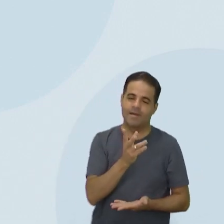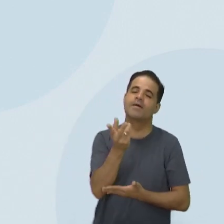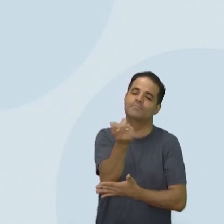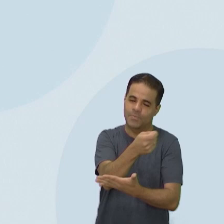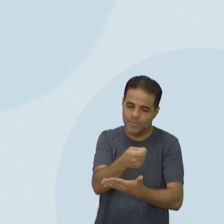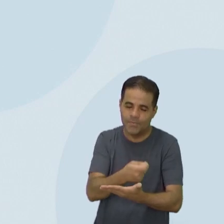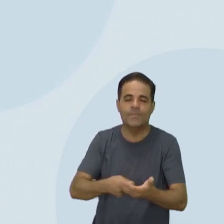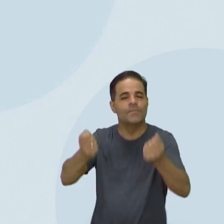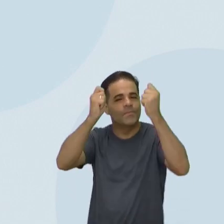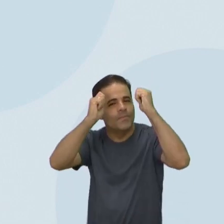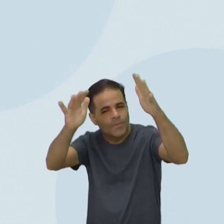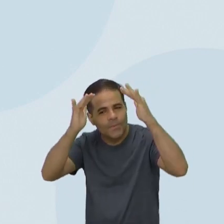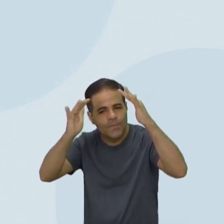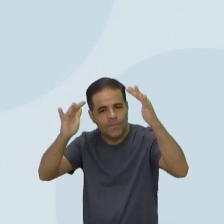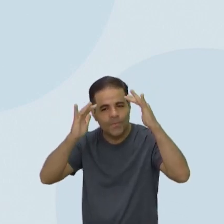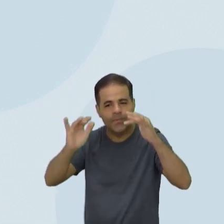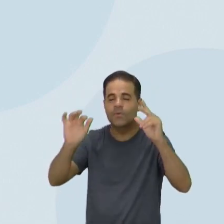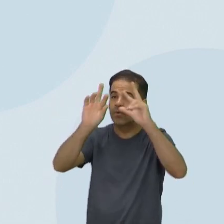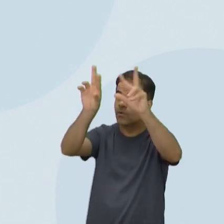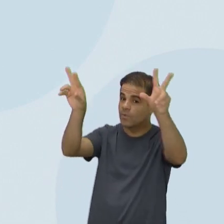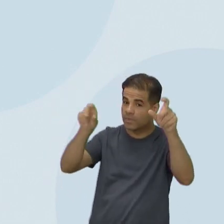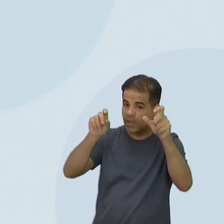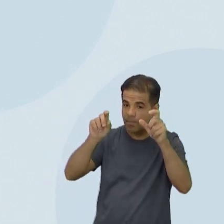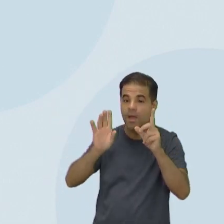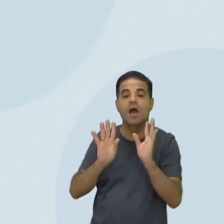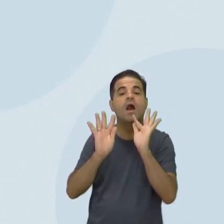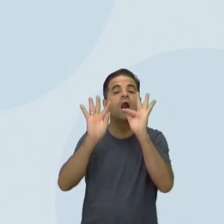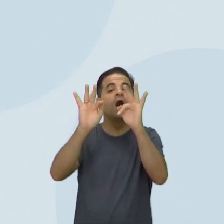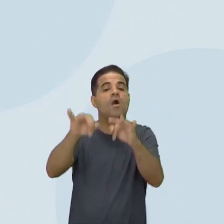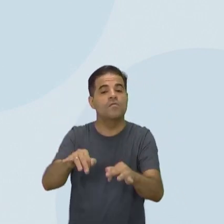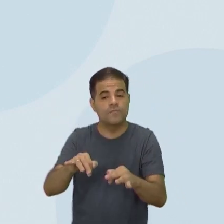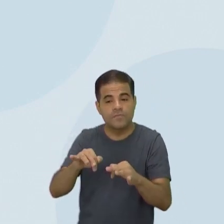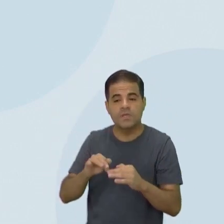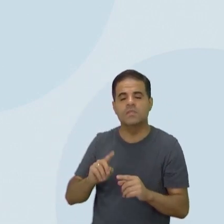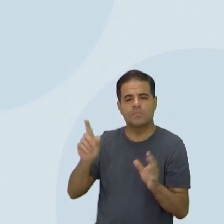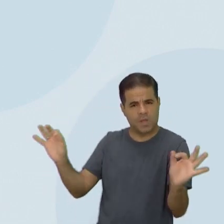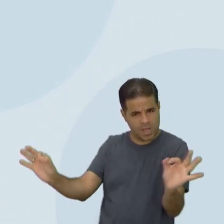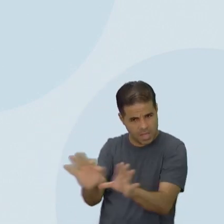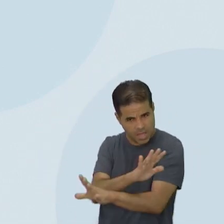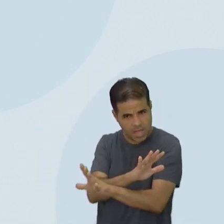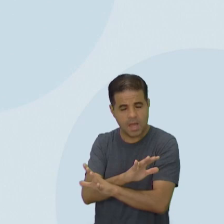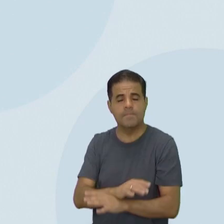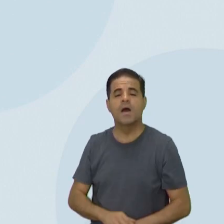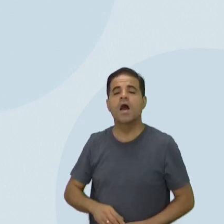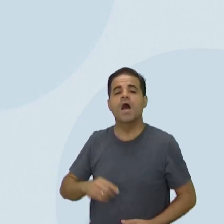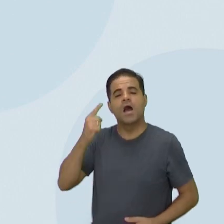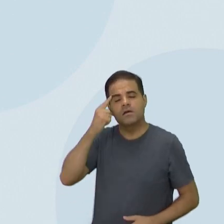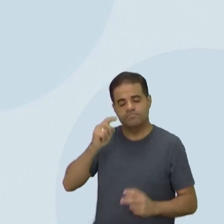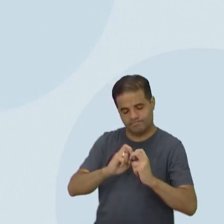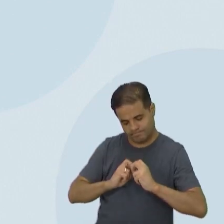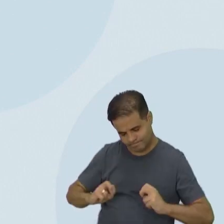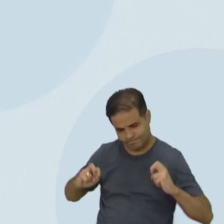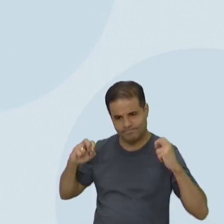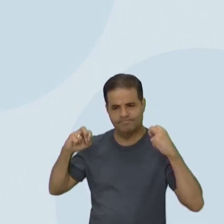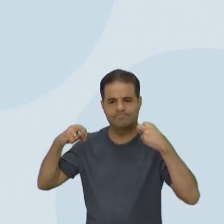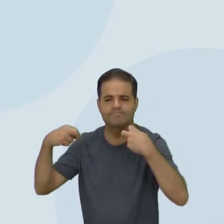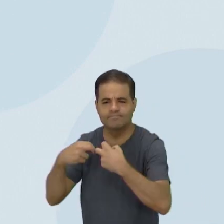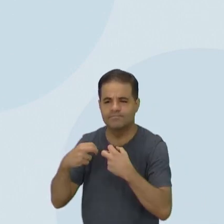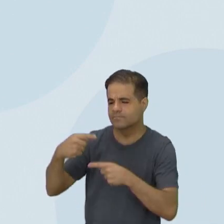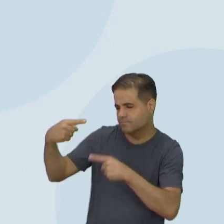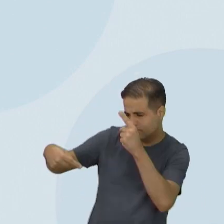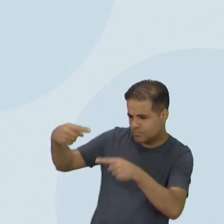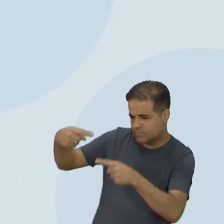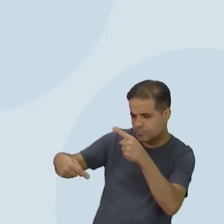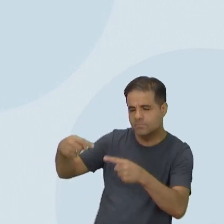as reflexões acerca do tema. Ao final, pessoal, se faz uma rodada geral de